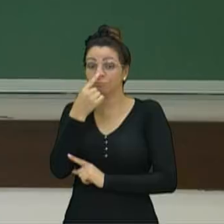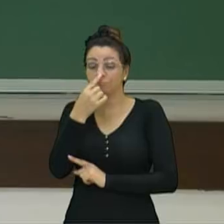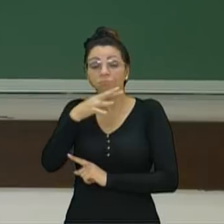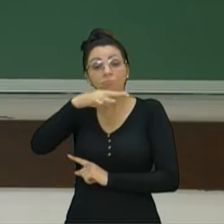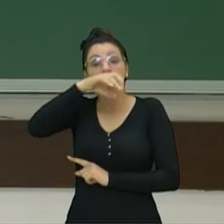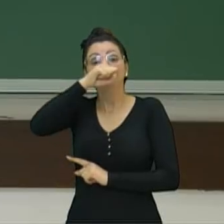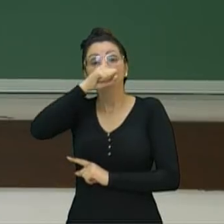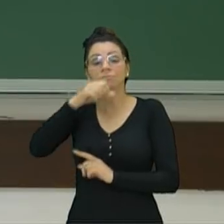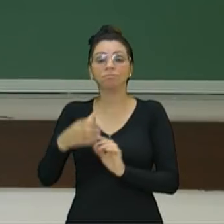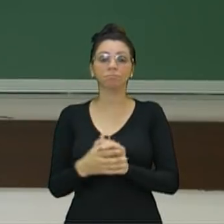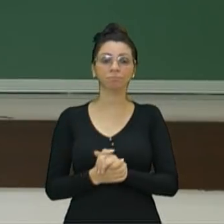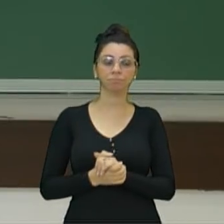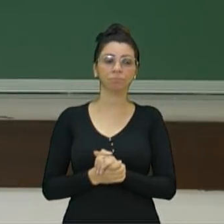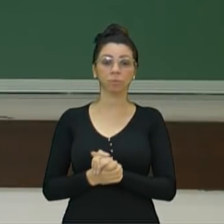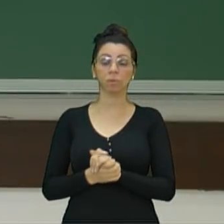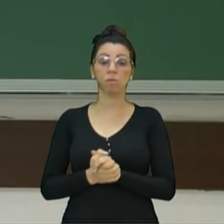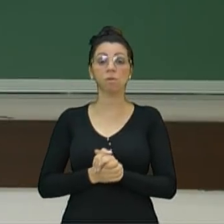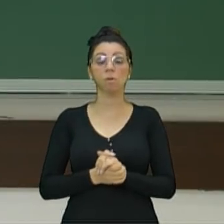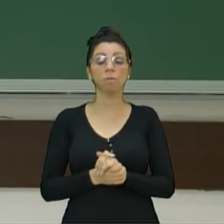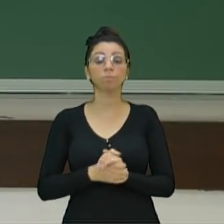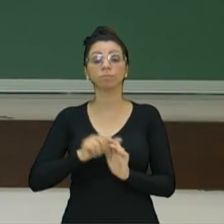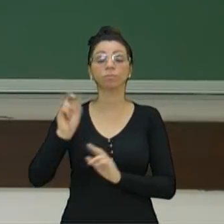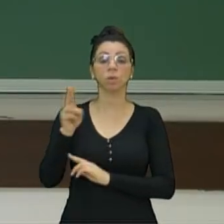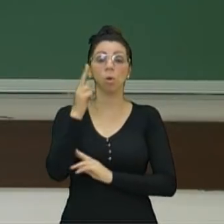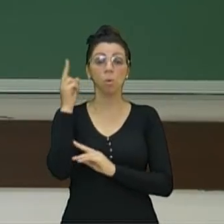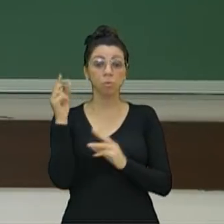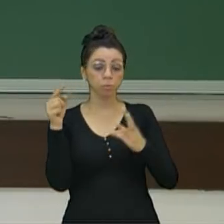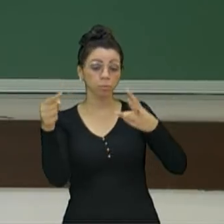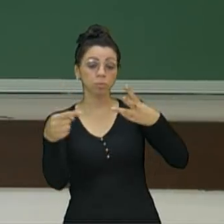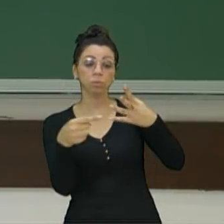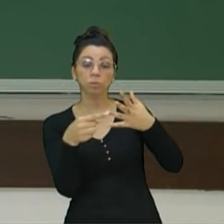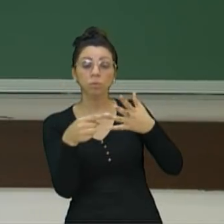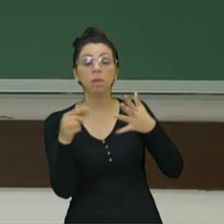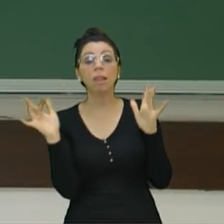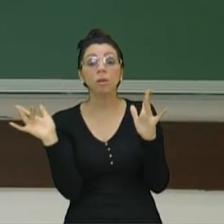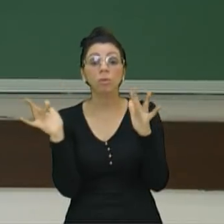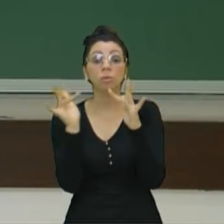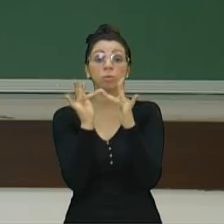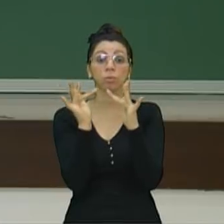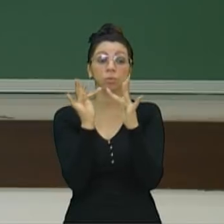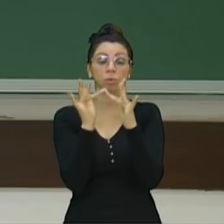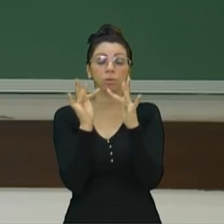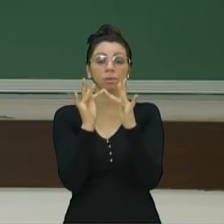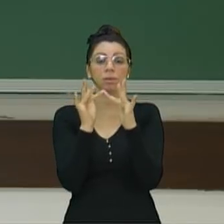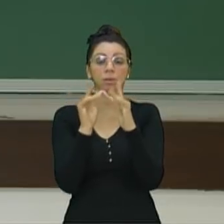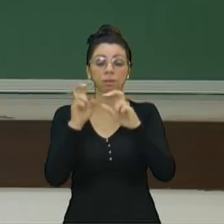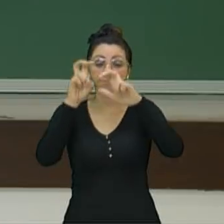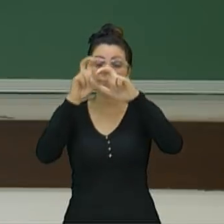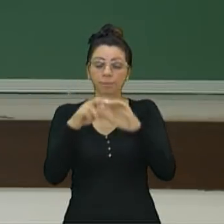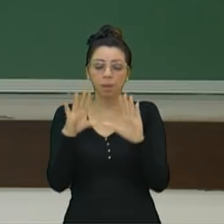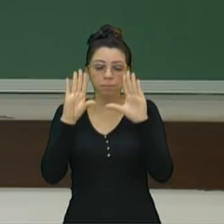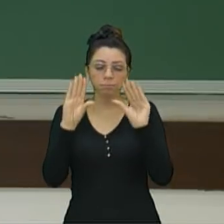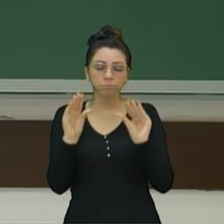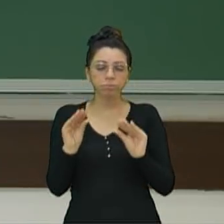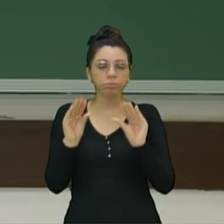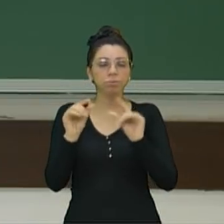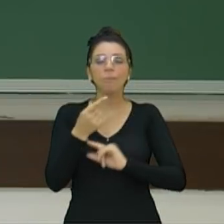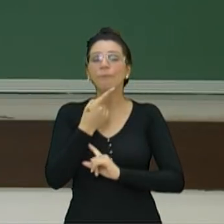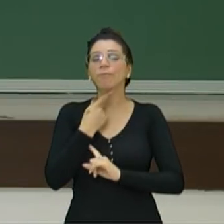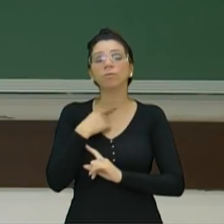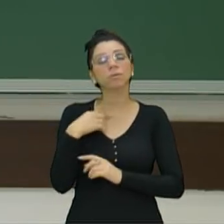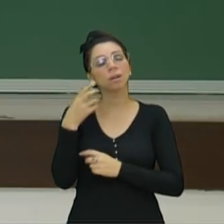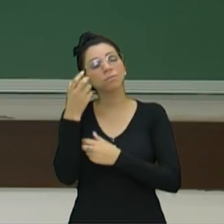olfato. Ou você está tocando, você está assistindo a aula no sofá, por exemplo, e tem uma almofada fofinha, então a vontade de